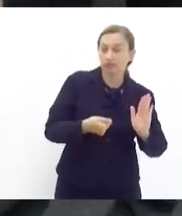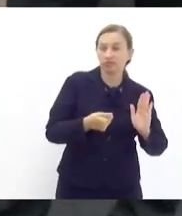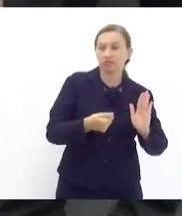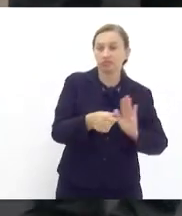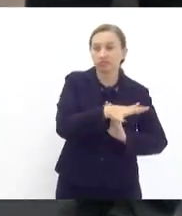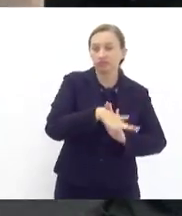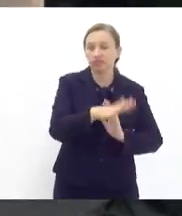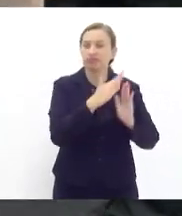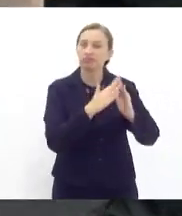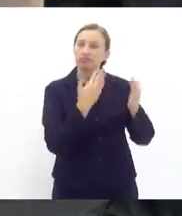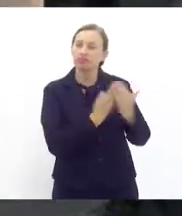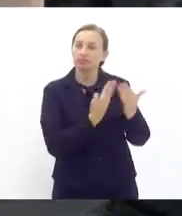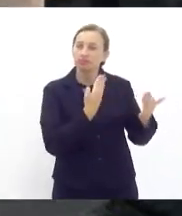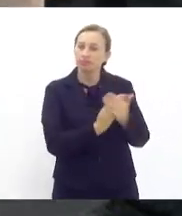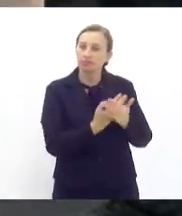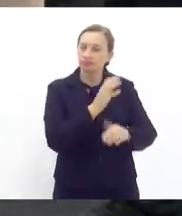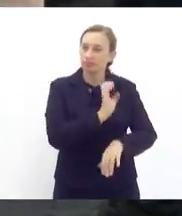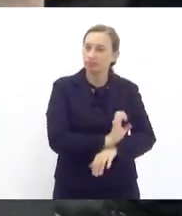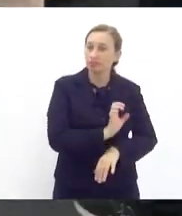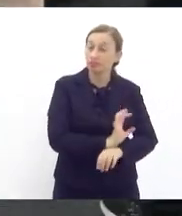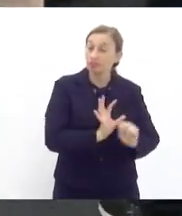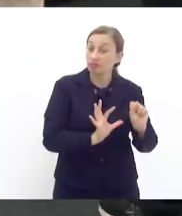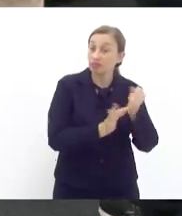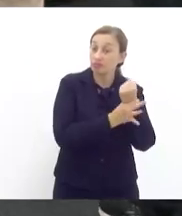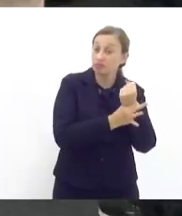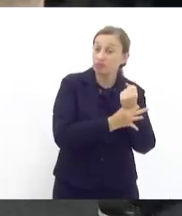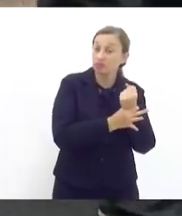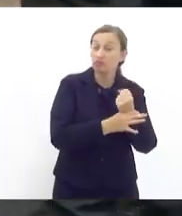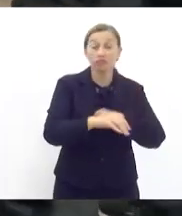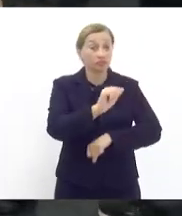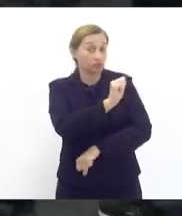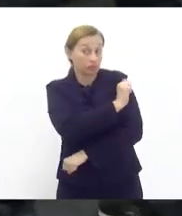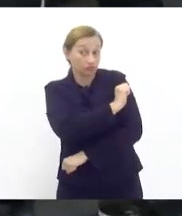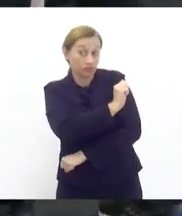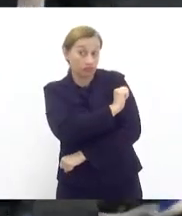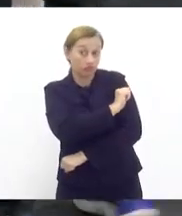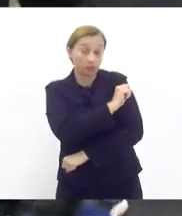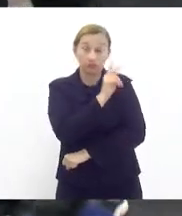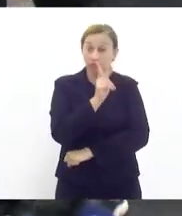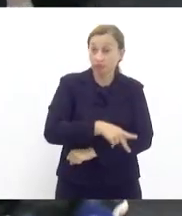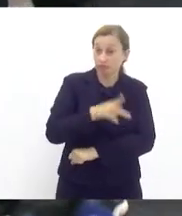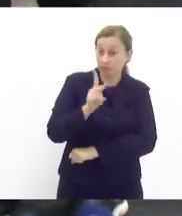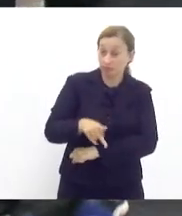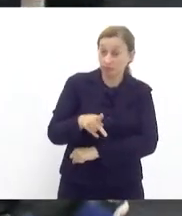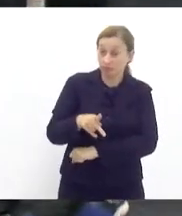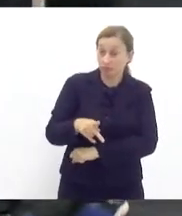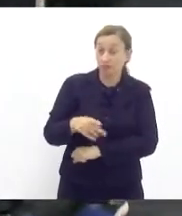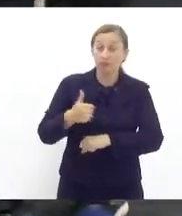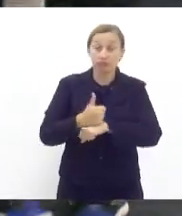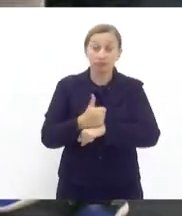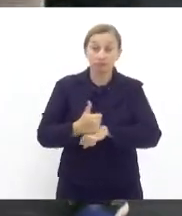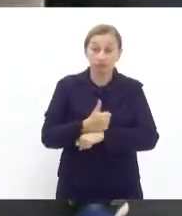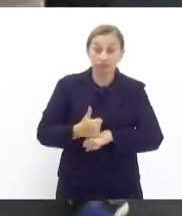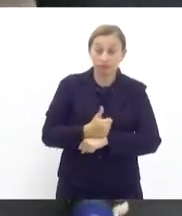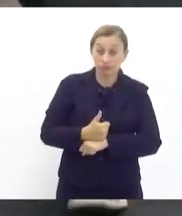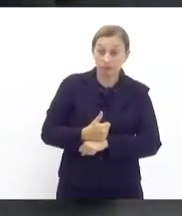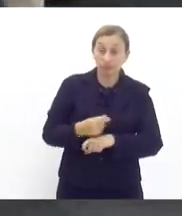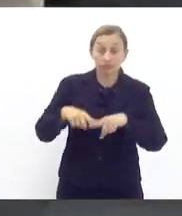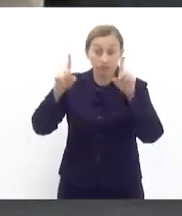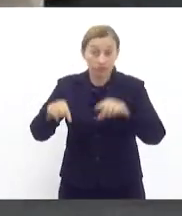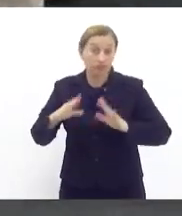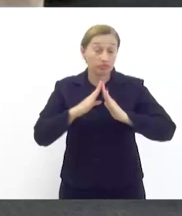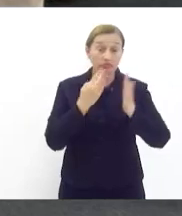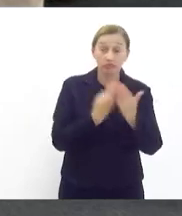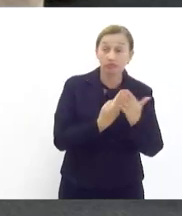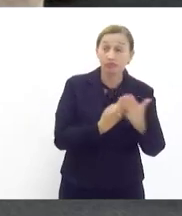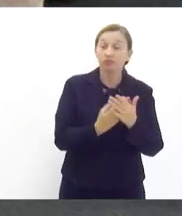escolar do nosso estado que traga segurança para os alunos para os professores para os profissionais da área de educação e acima de tudo